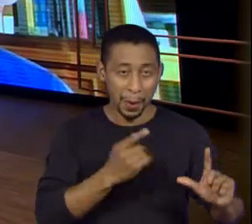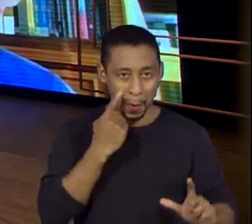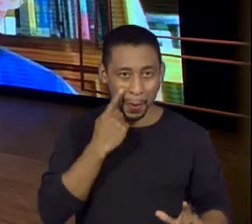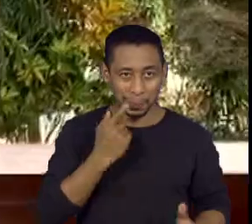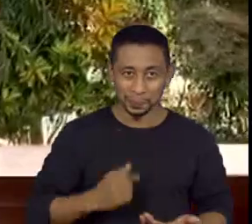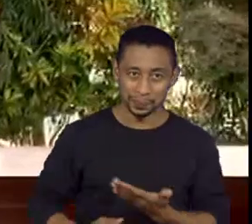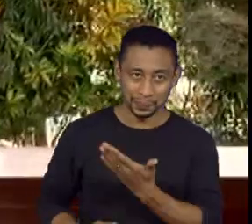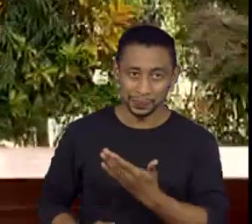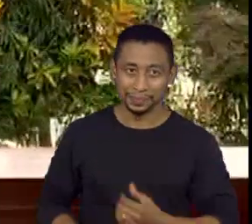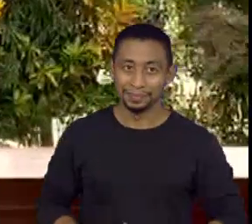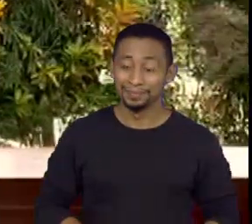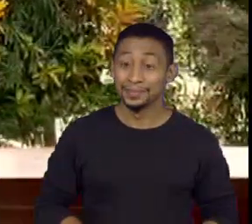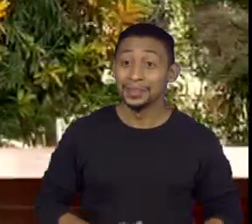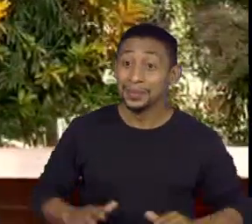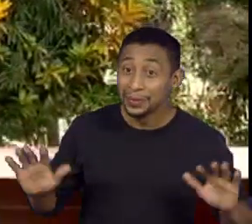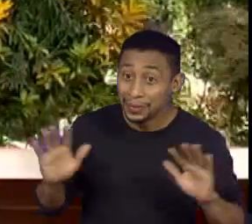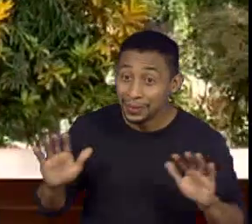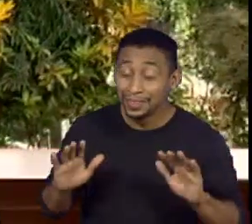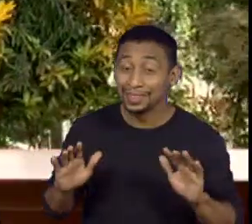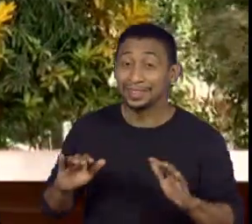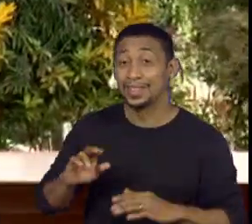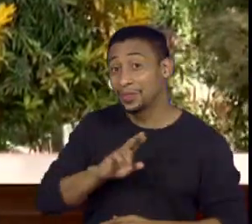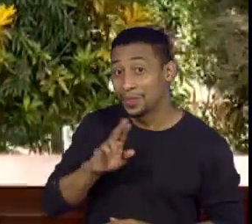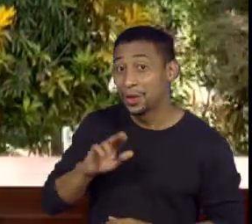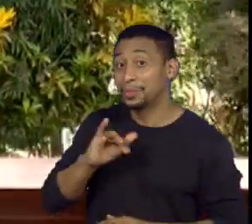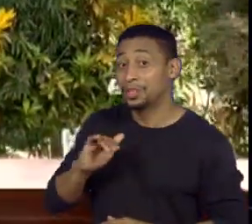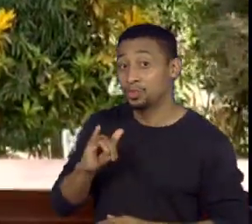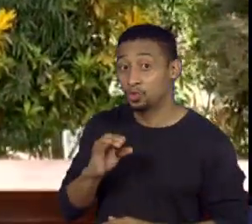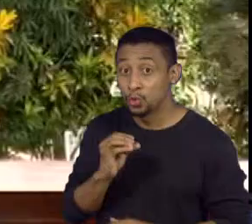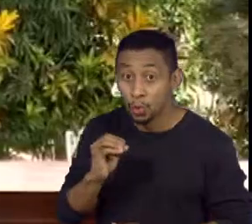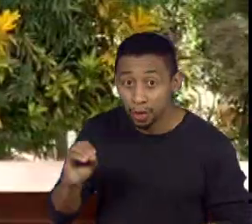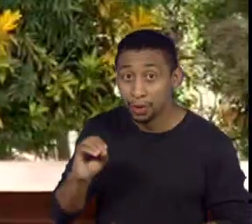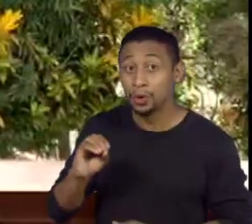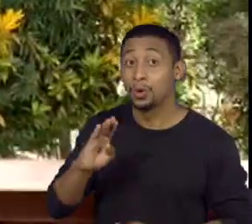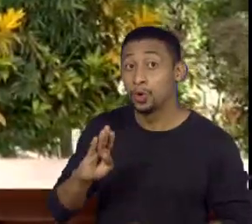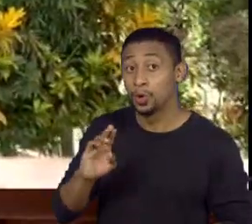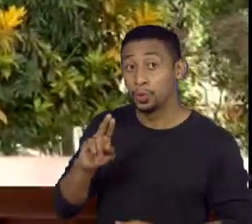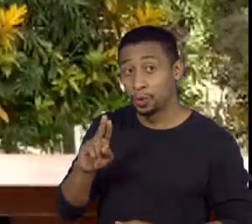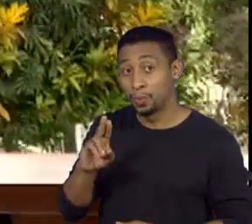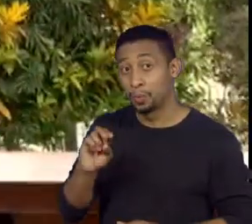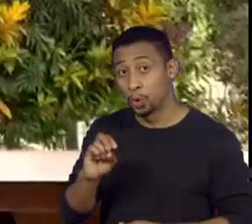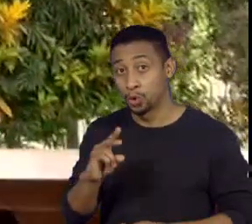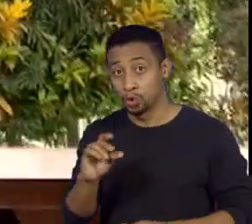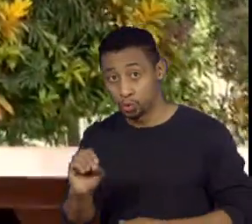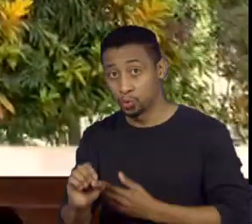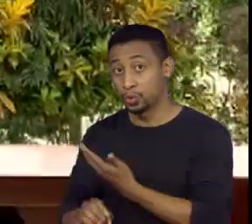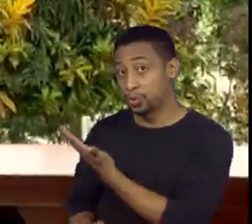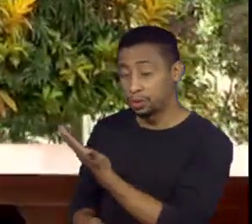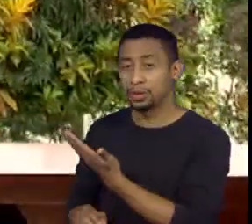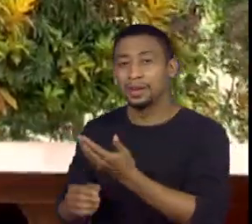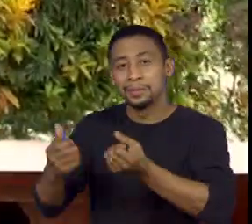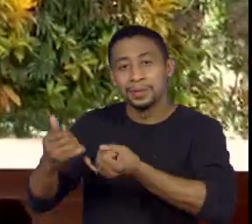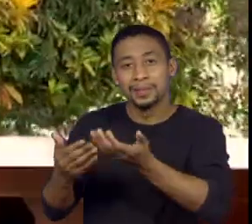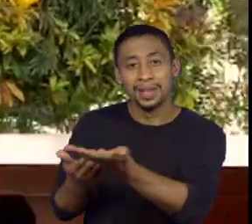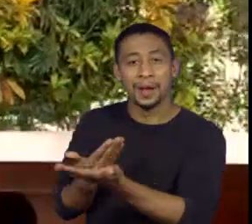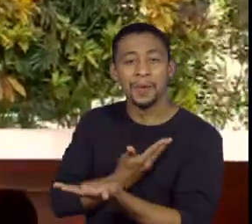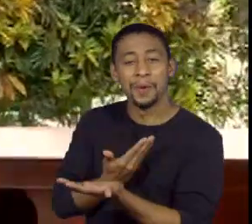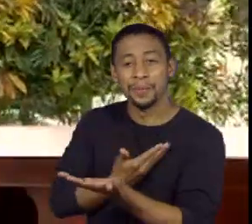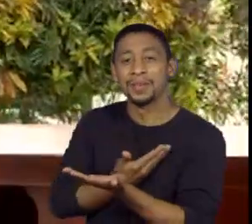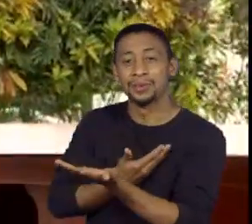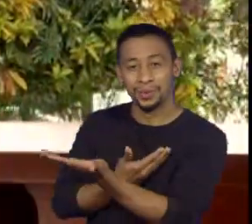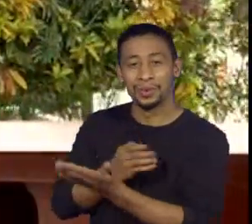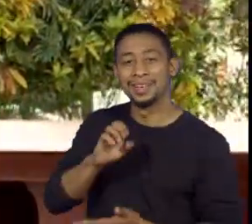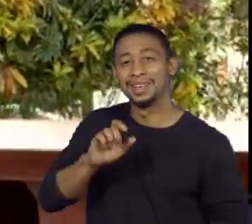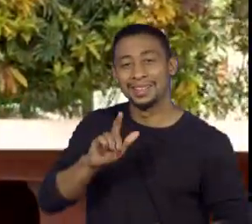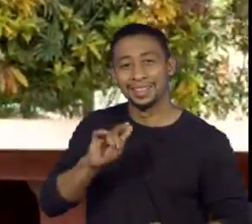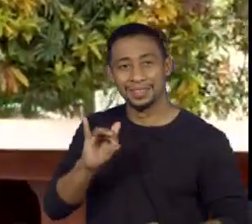ver. Olha aí, rapaziada, sou eu, João Bosco, e eu estou aqui com o maior prazer para falar desse grande amigo que é o